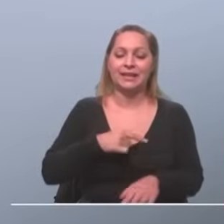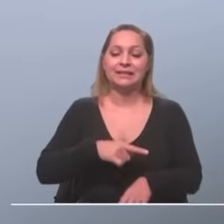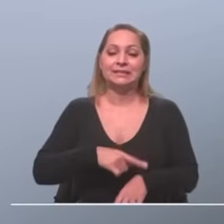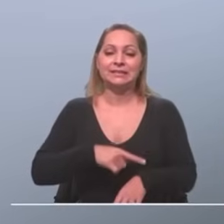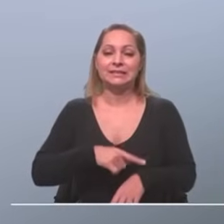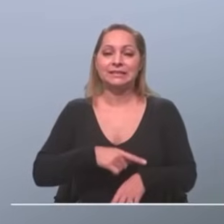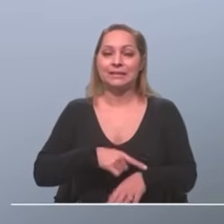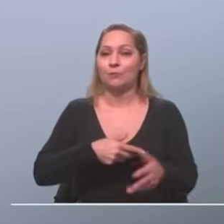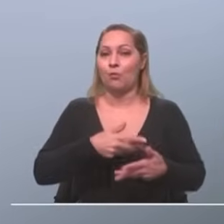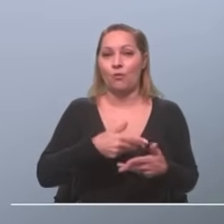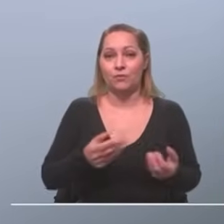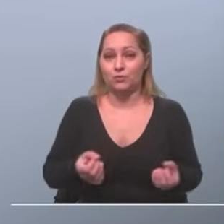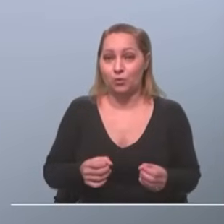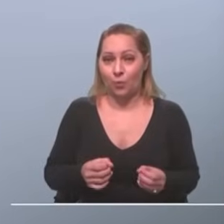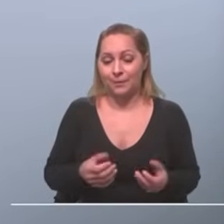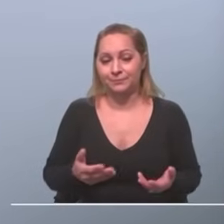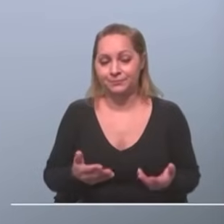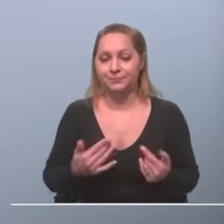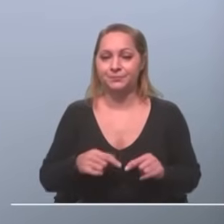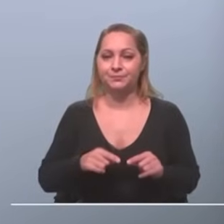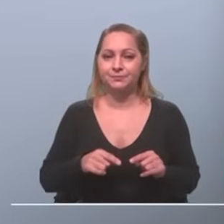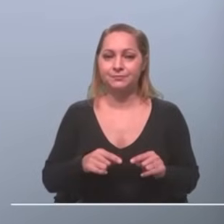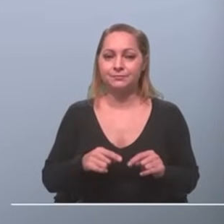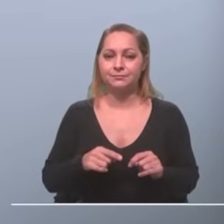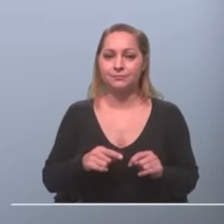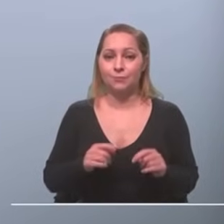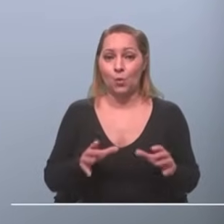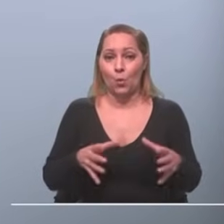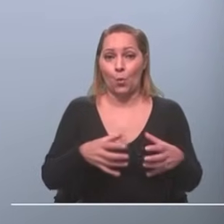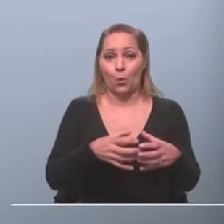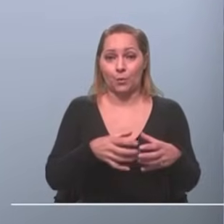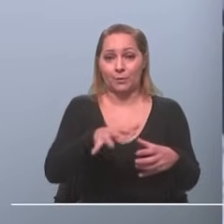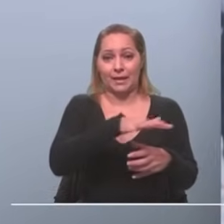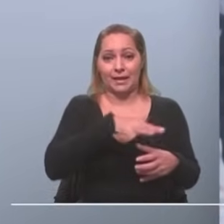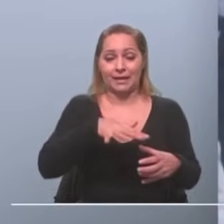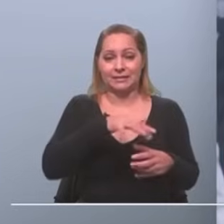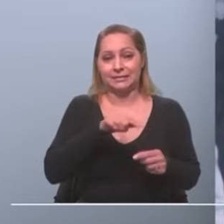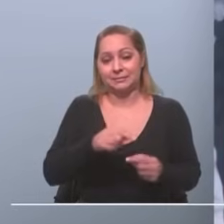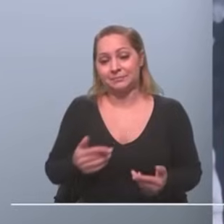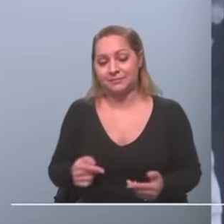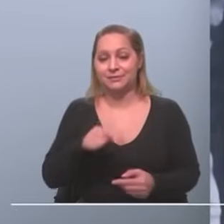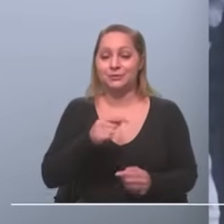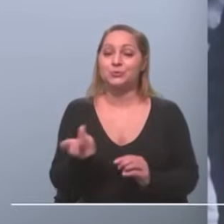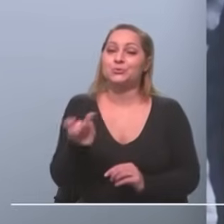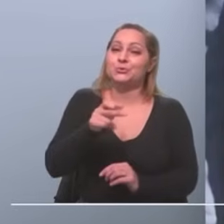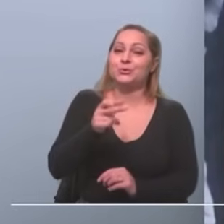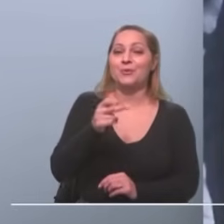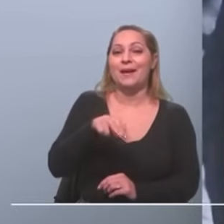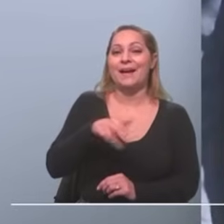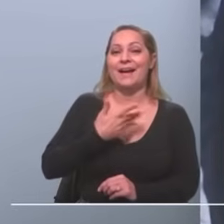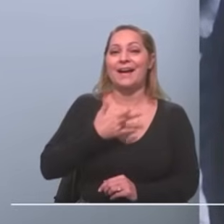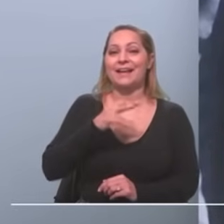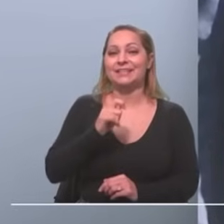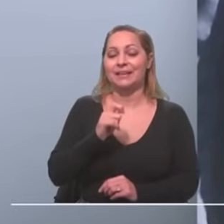para grandes convívios. E sim, e surgiu... O vosso círculo é aquele, sim, não é? Sim, o nosso círculo é aquele. E surgiu então o André. Que